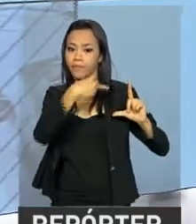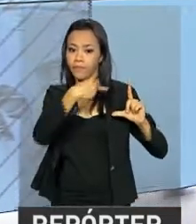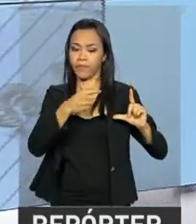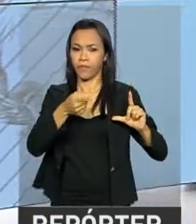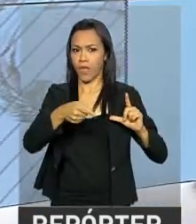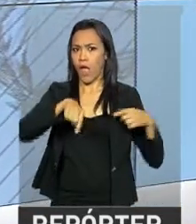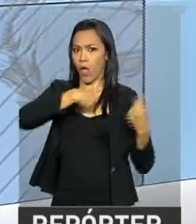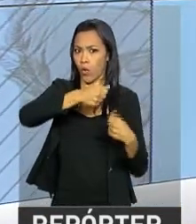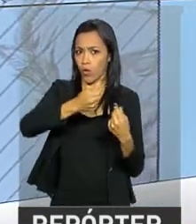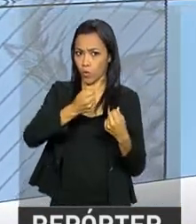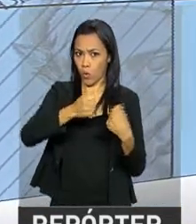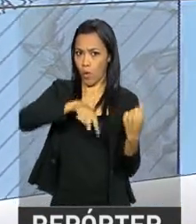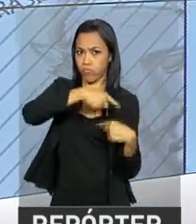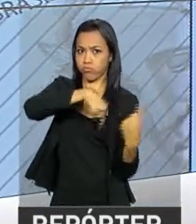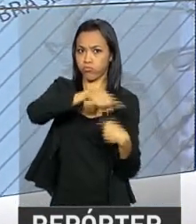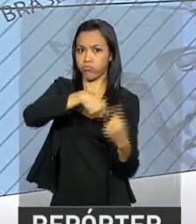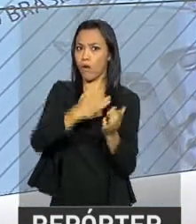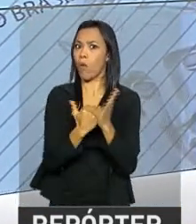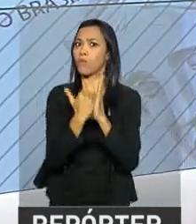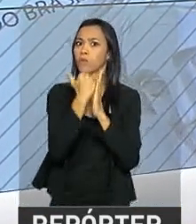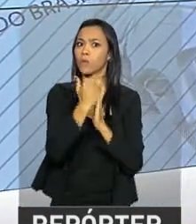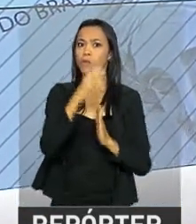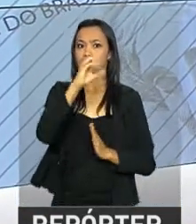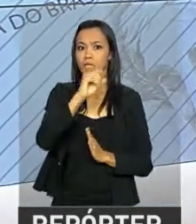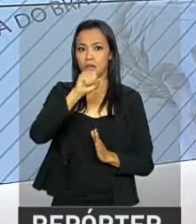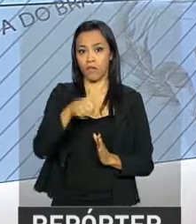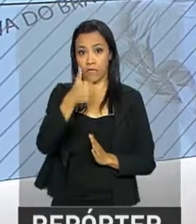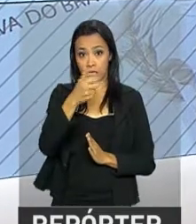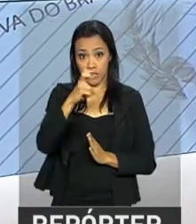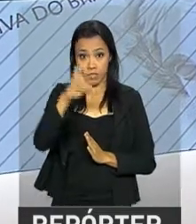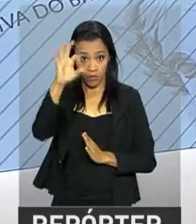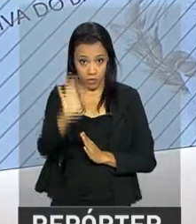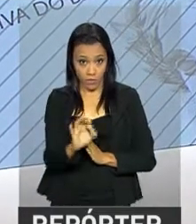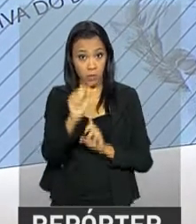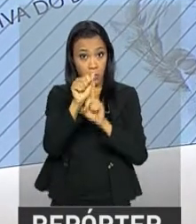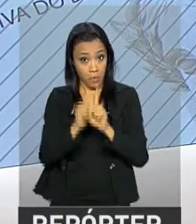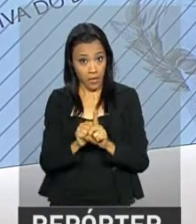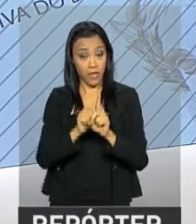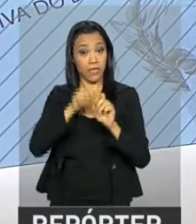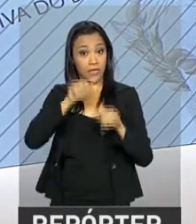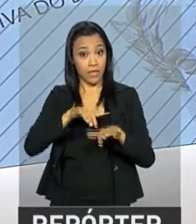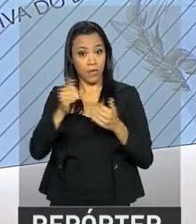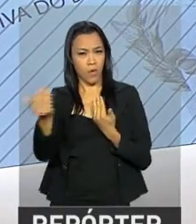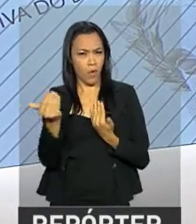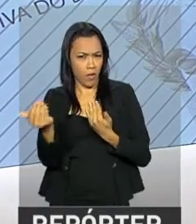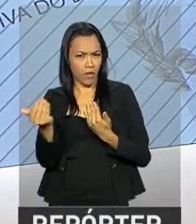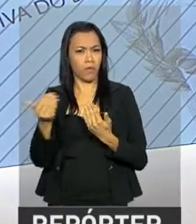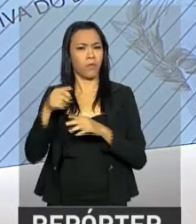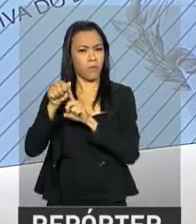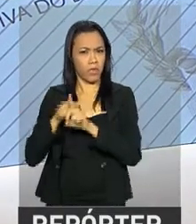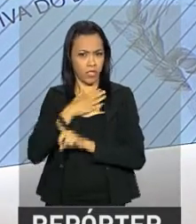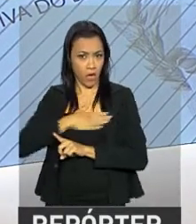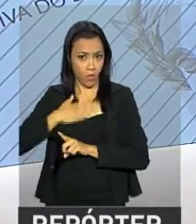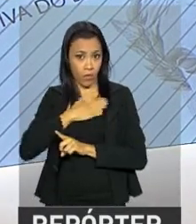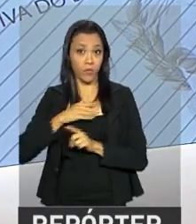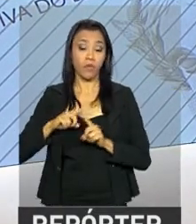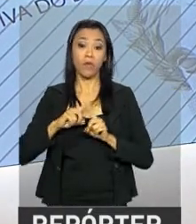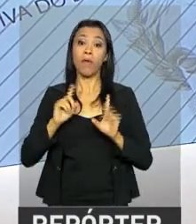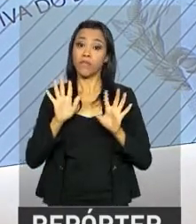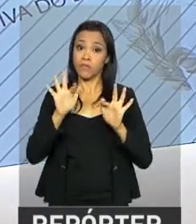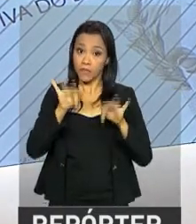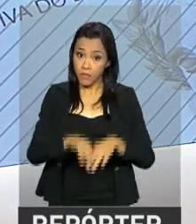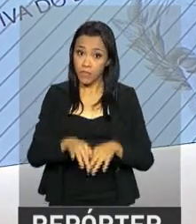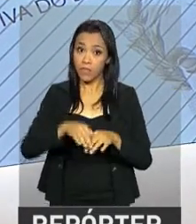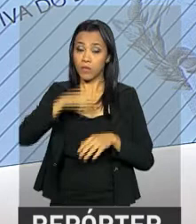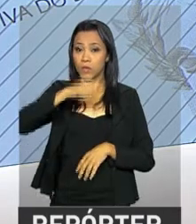teve alta de 0,15 por cento em setembro na comparação com agosto mas o índice terminou o terceiro trimestre